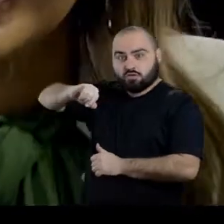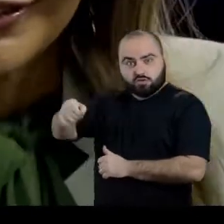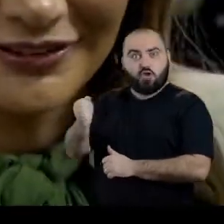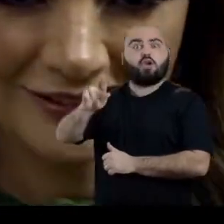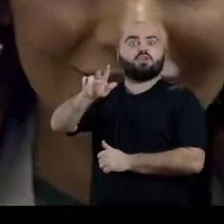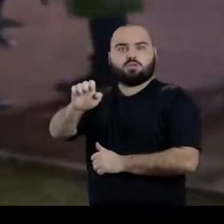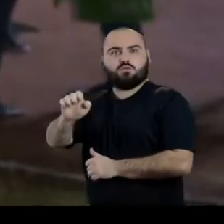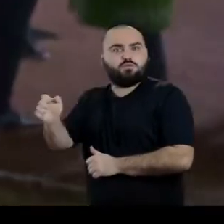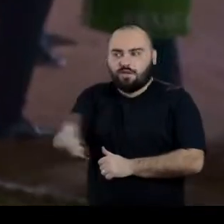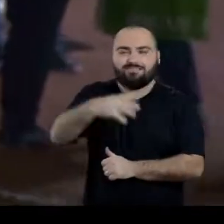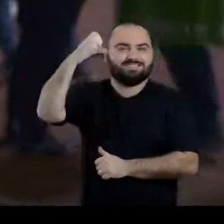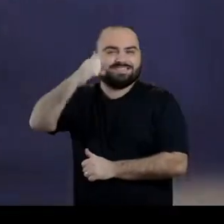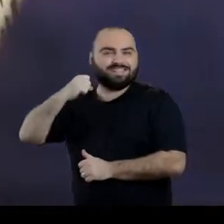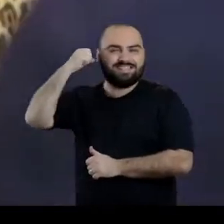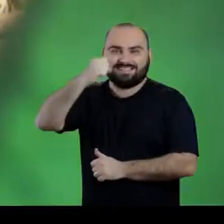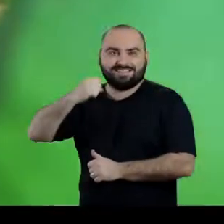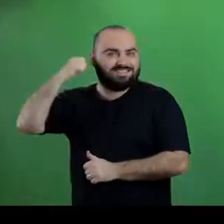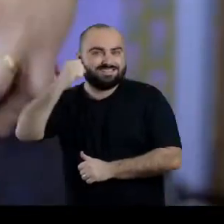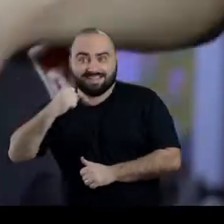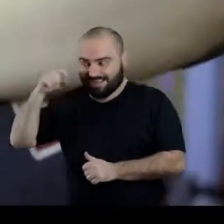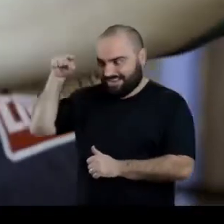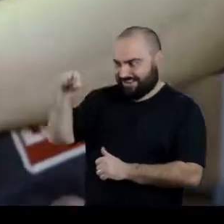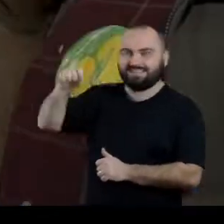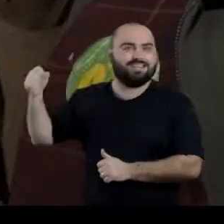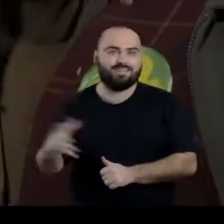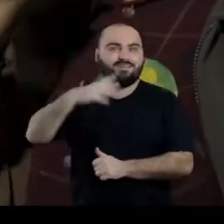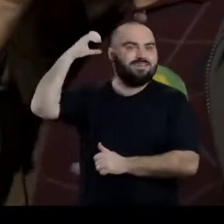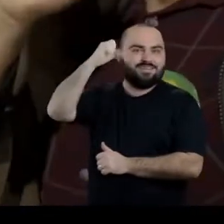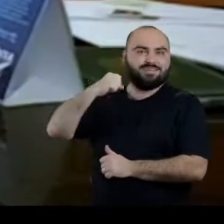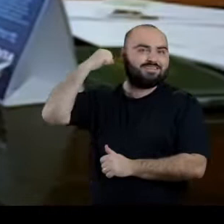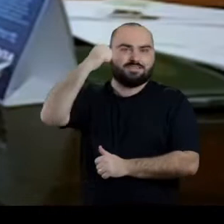222, é Jorge Seif o novo senador.